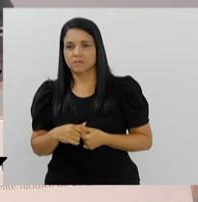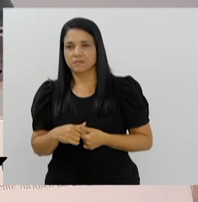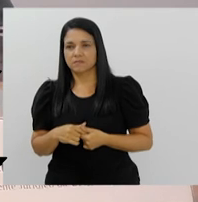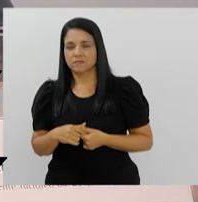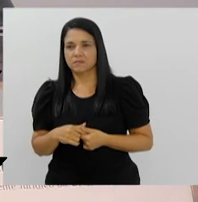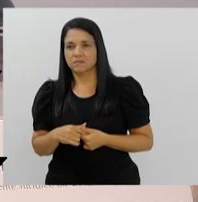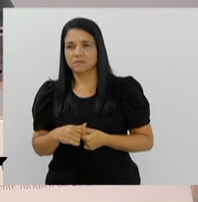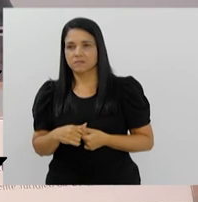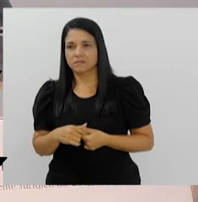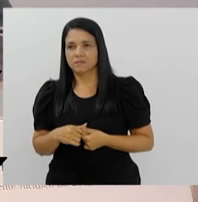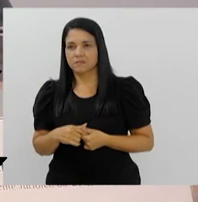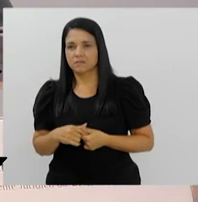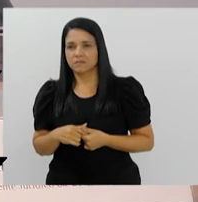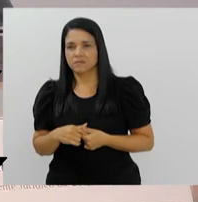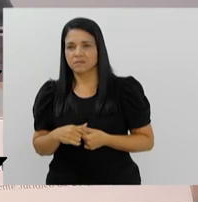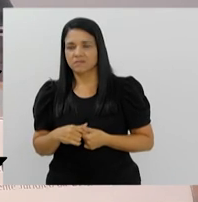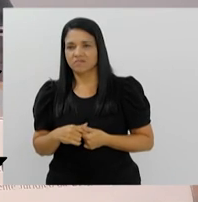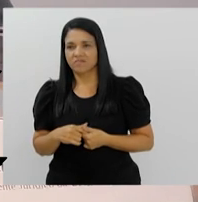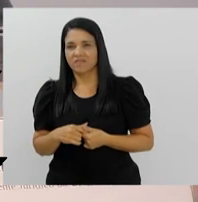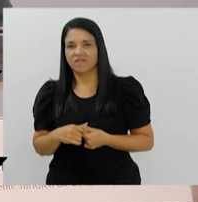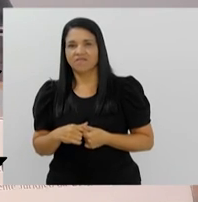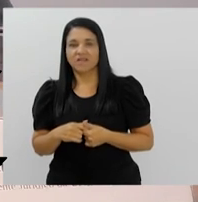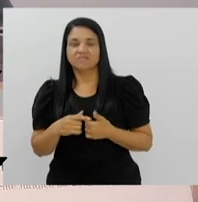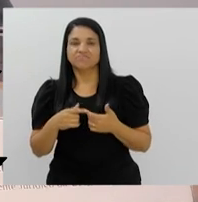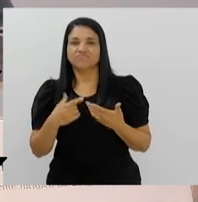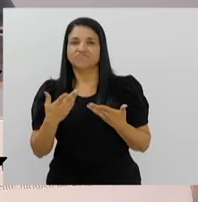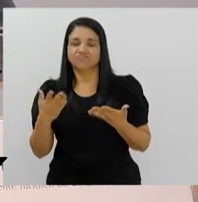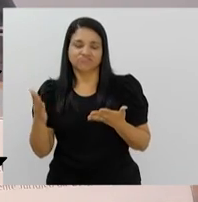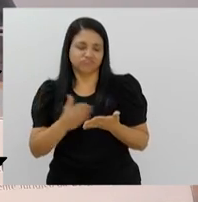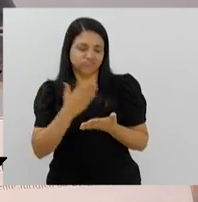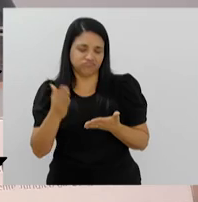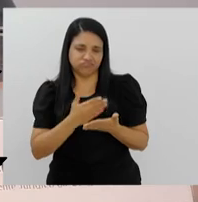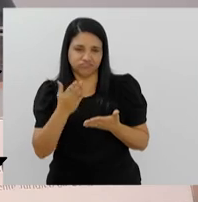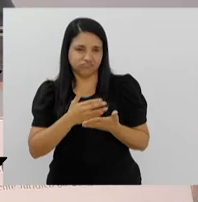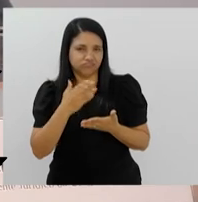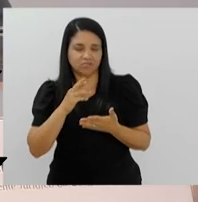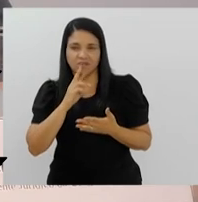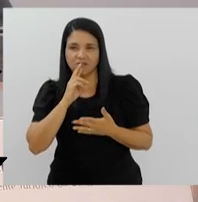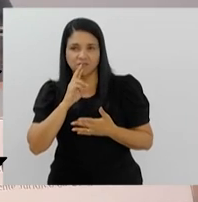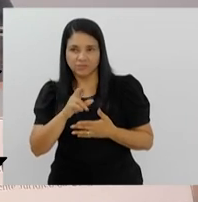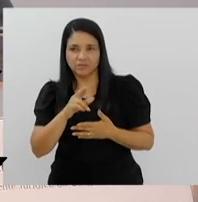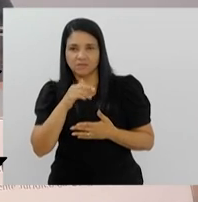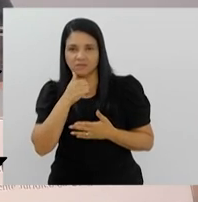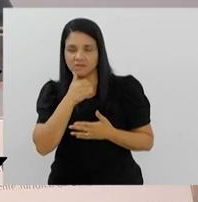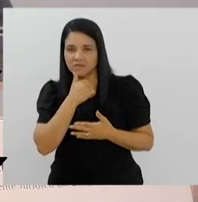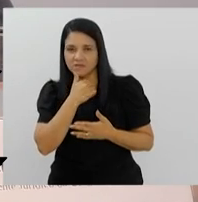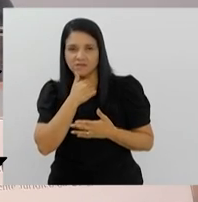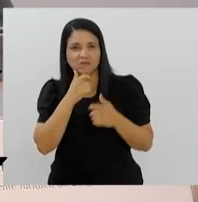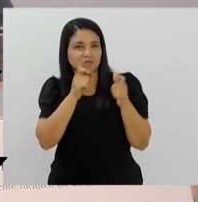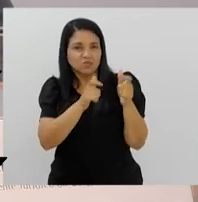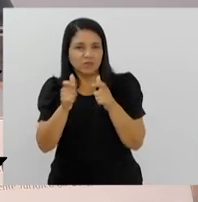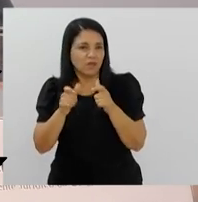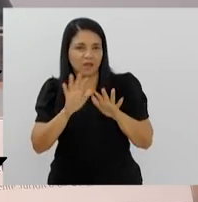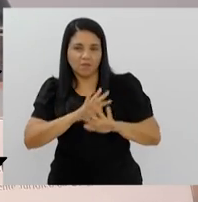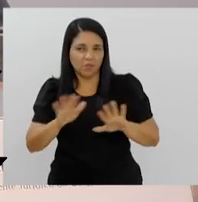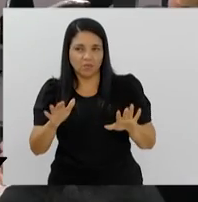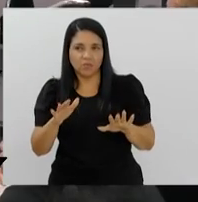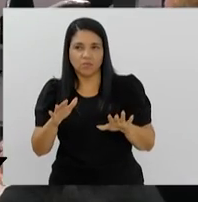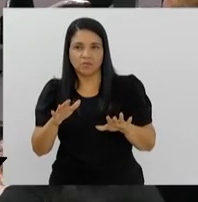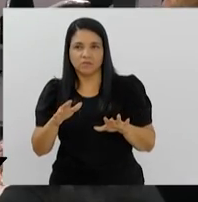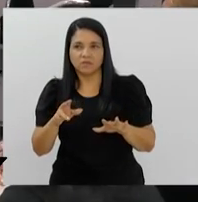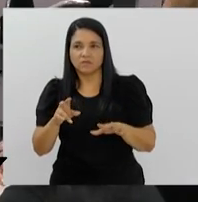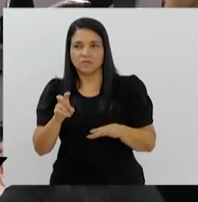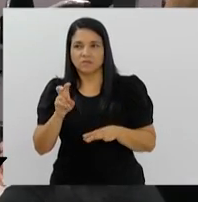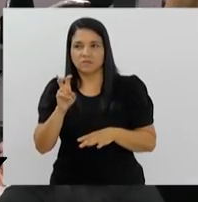estatuto dinâmico senão vai ter 300 páginas para ler é só responder o que a gente falou os lugares acabou vamos são cinco